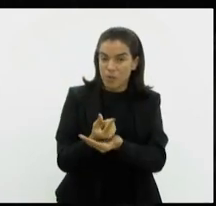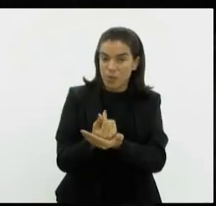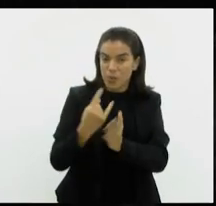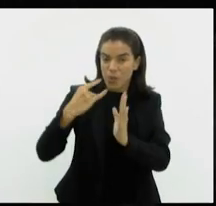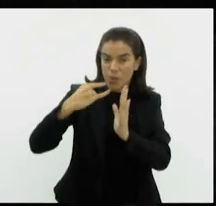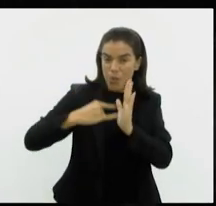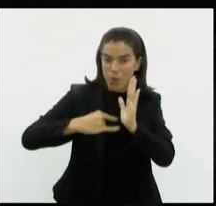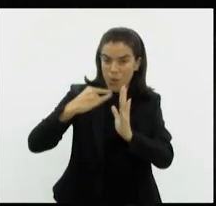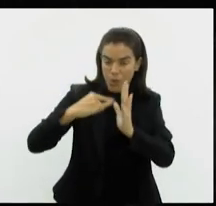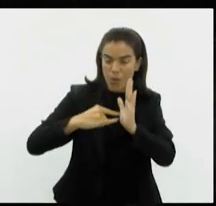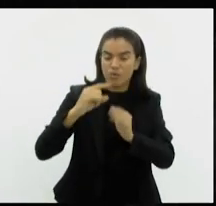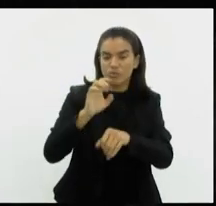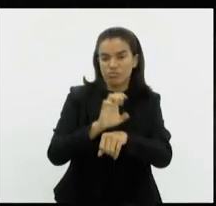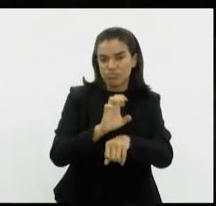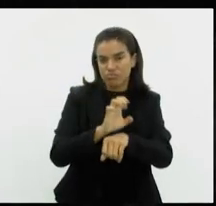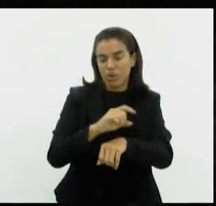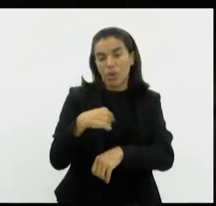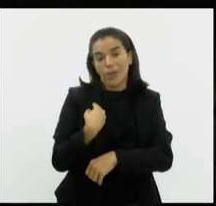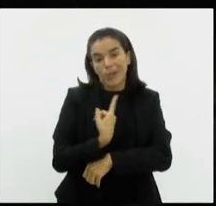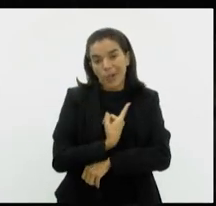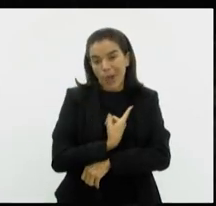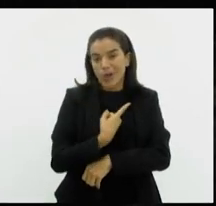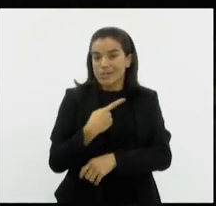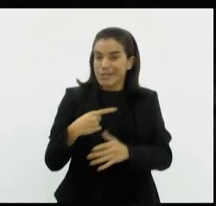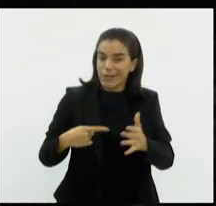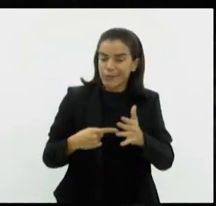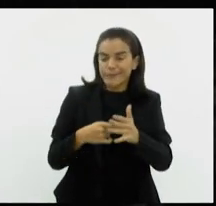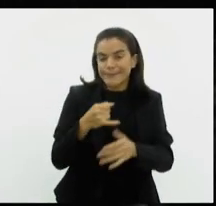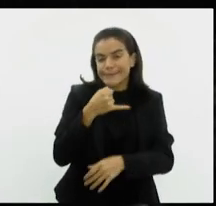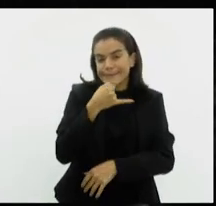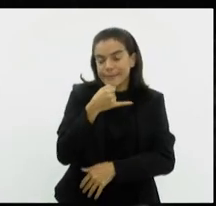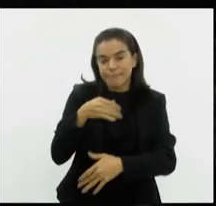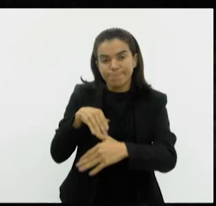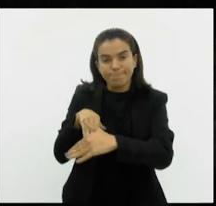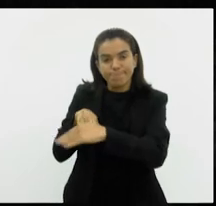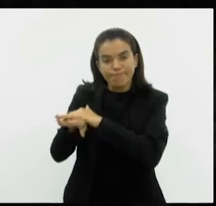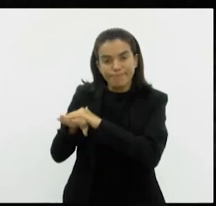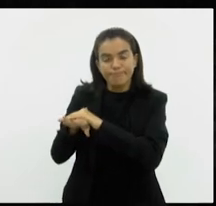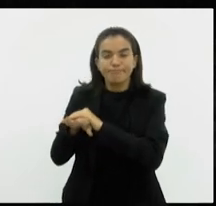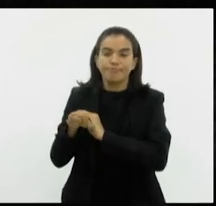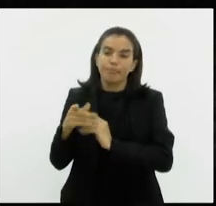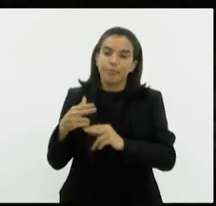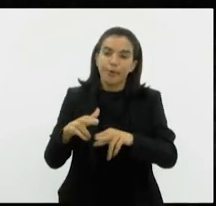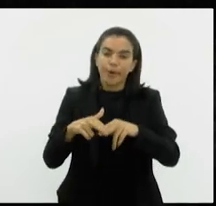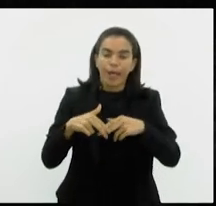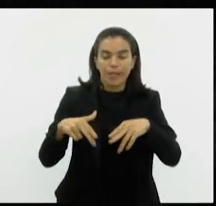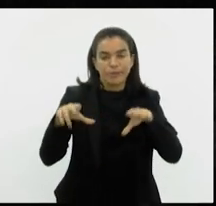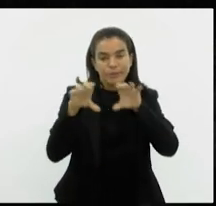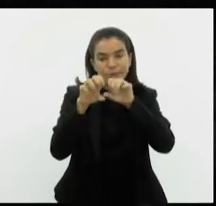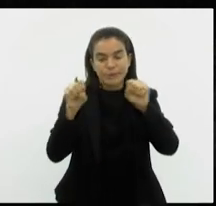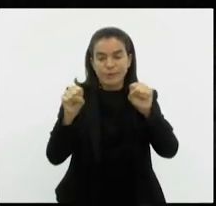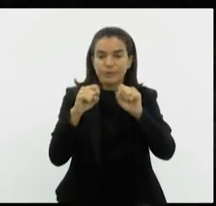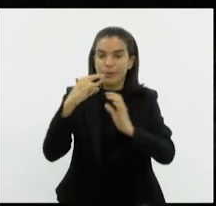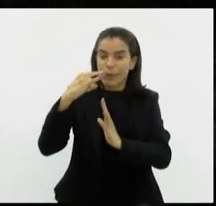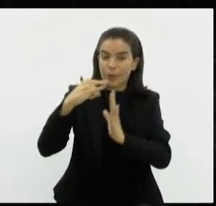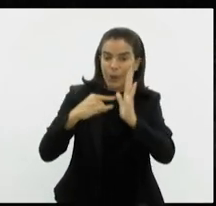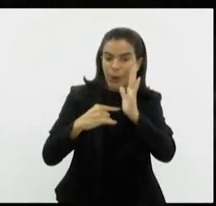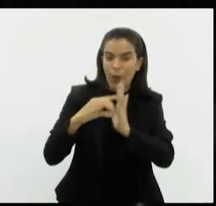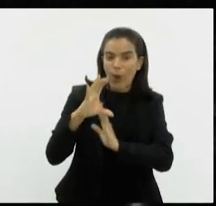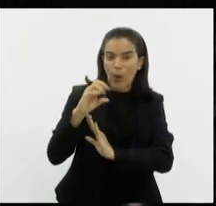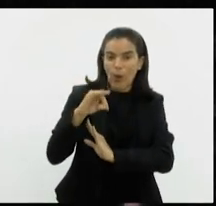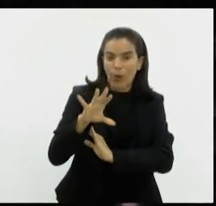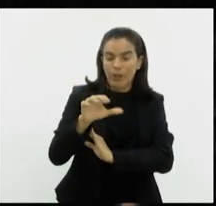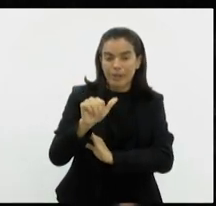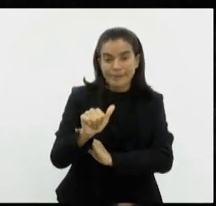lamentavelmente a nossa denúncia foi arquivada com o entendimento do tribunal de contas de que o poder legislativo